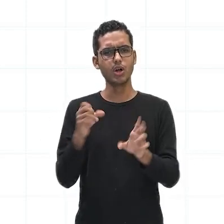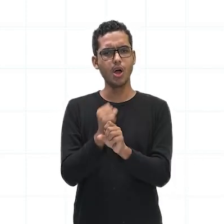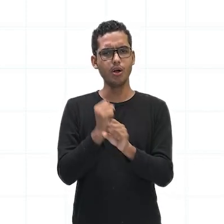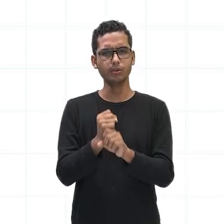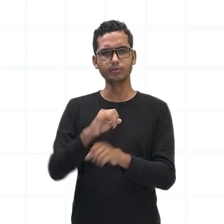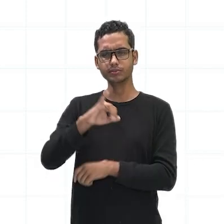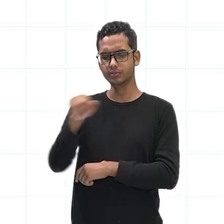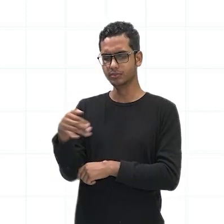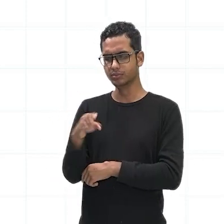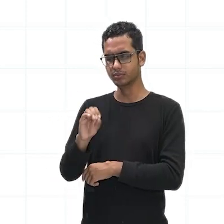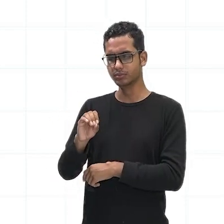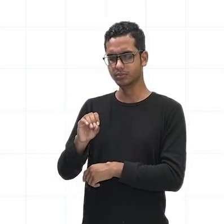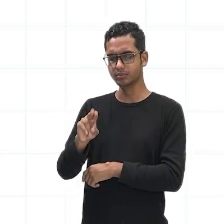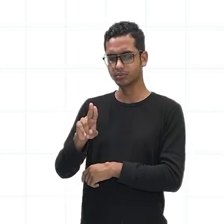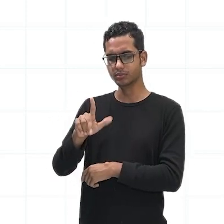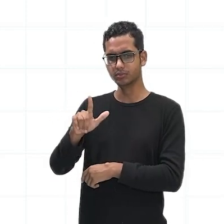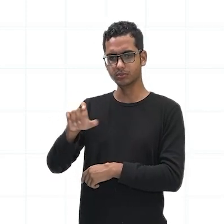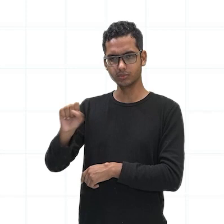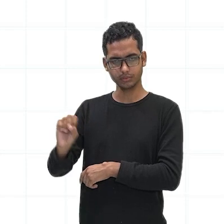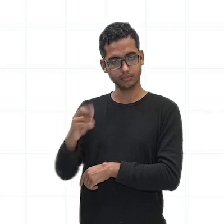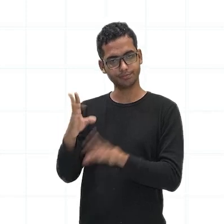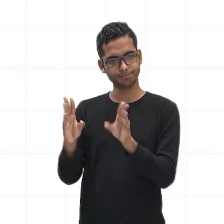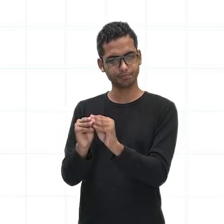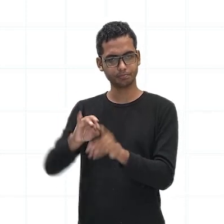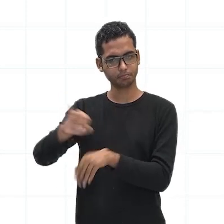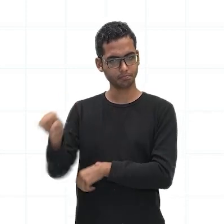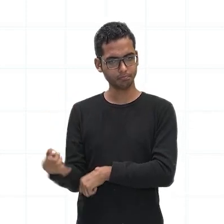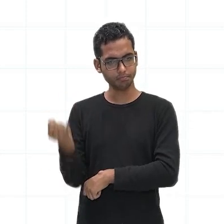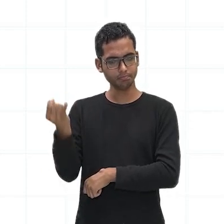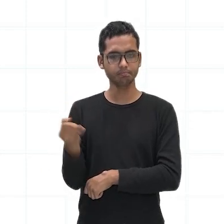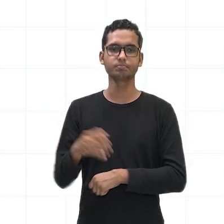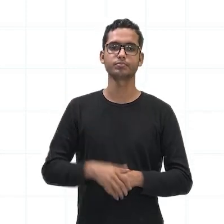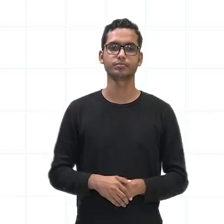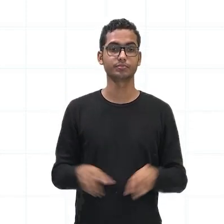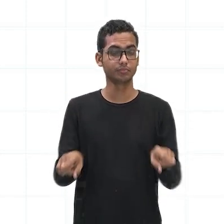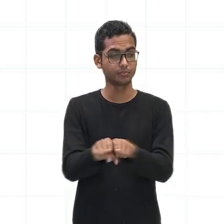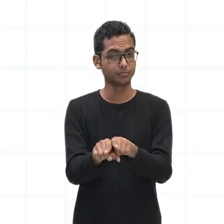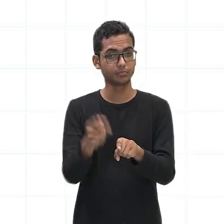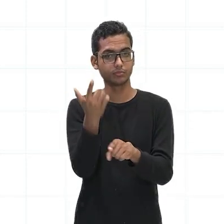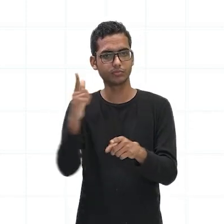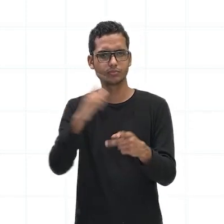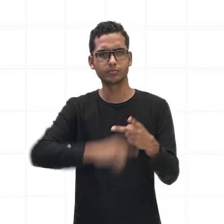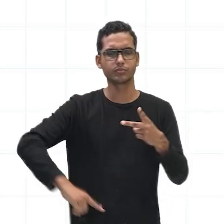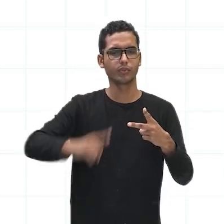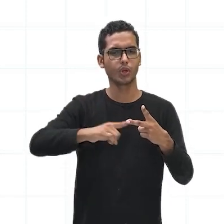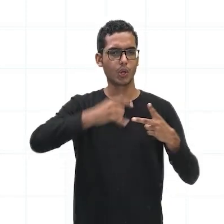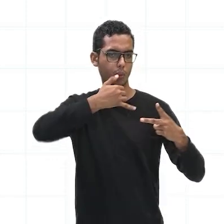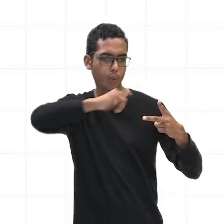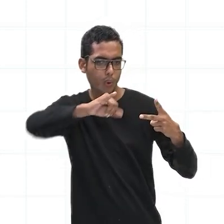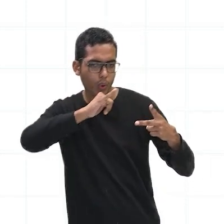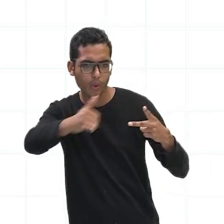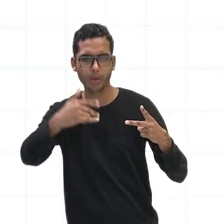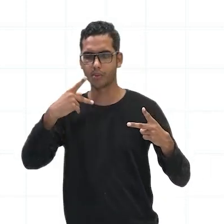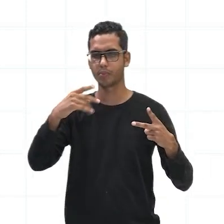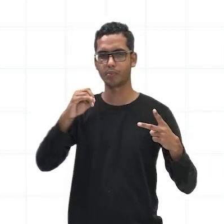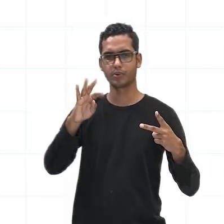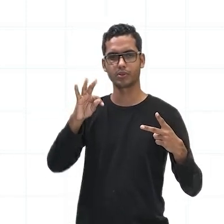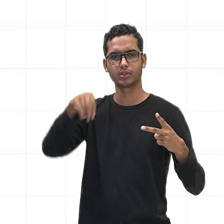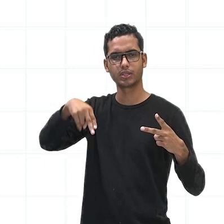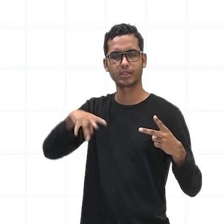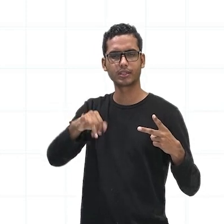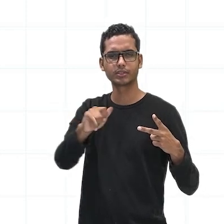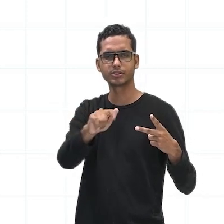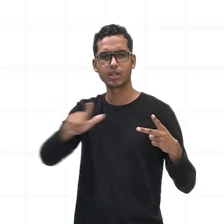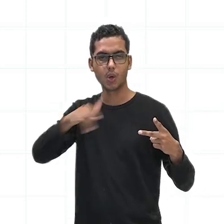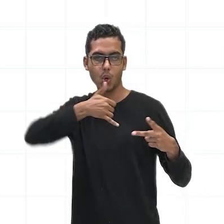joules. E aí nós temos também a energia potencial. A energia potencial é uma forma de energia que pode ser armazenada por